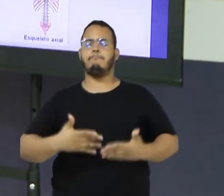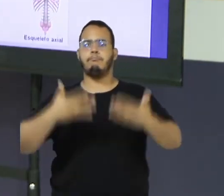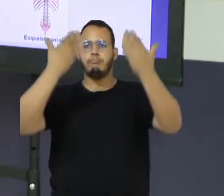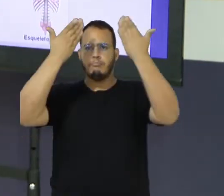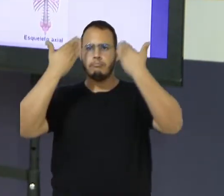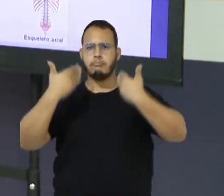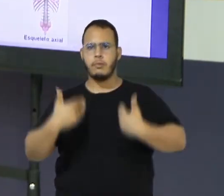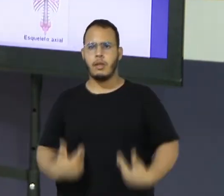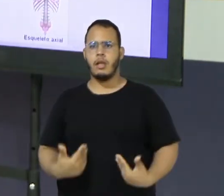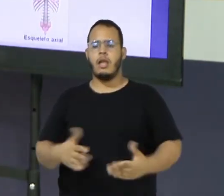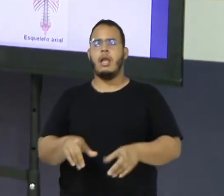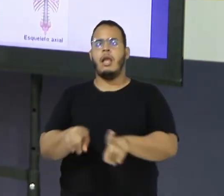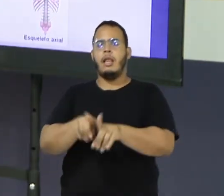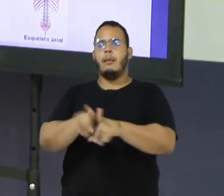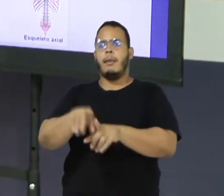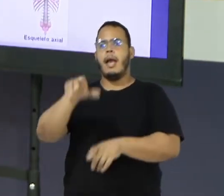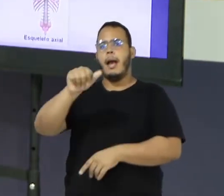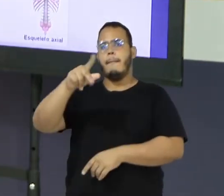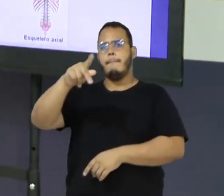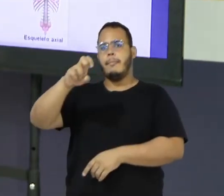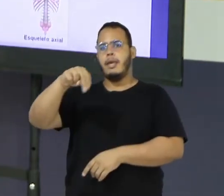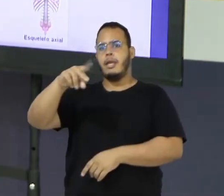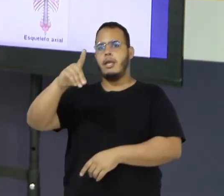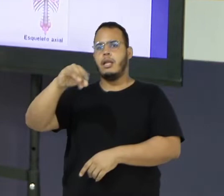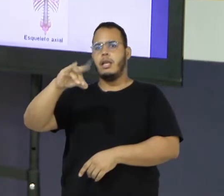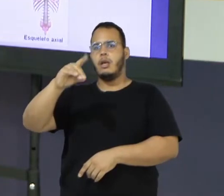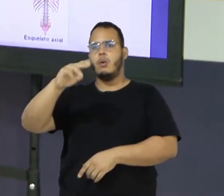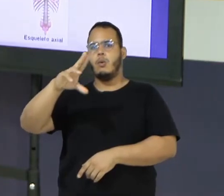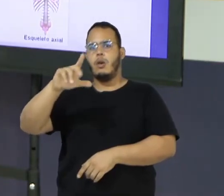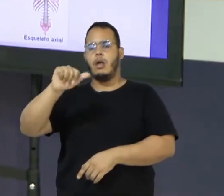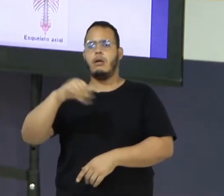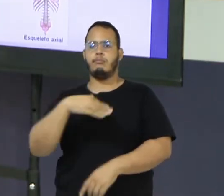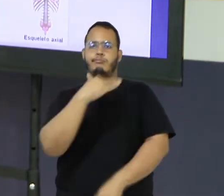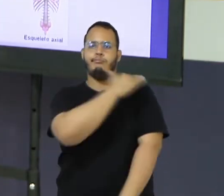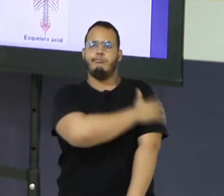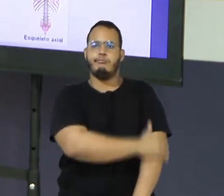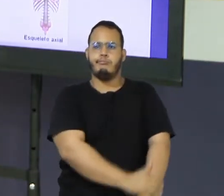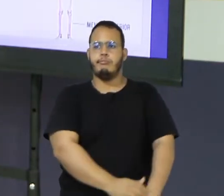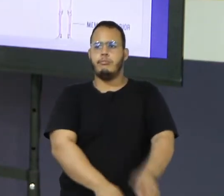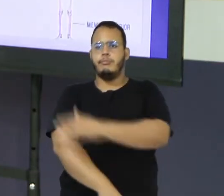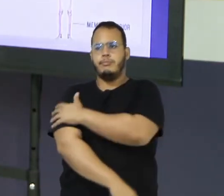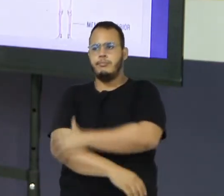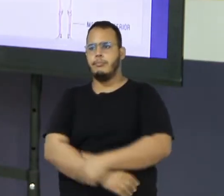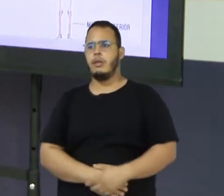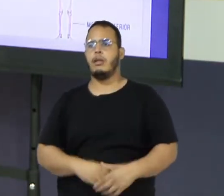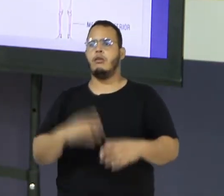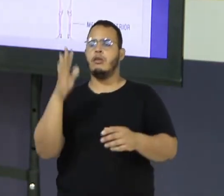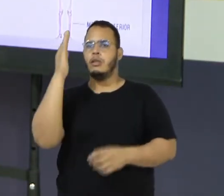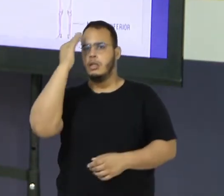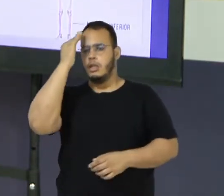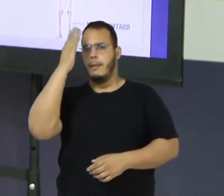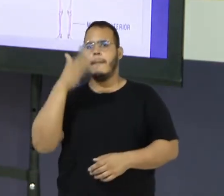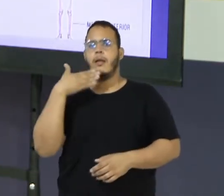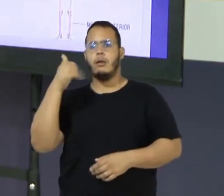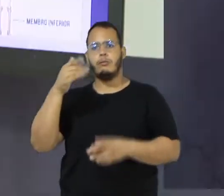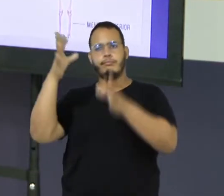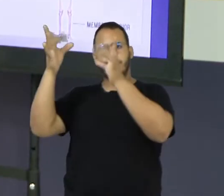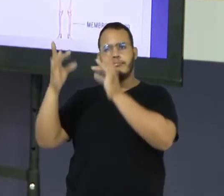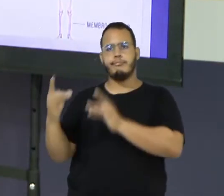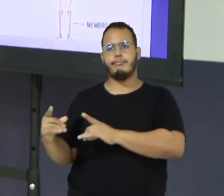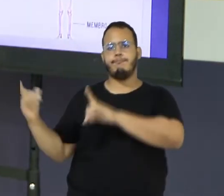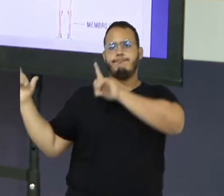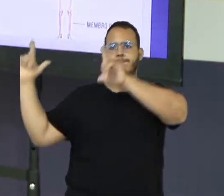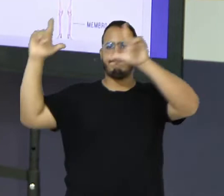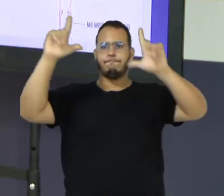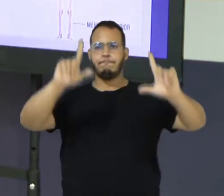aqui, enquanto que o apendicular é justamente as extremidades do nosso esqueleto. Vamos conhecer aqui cada um deles. O esqueleto